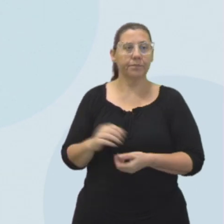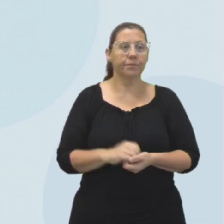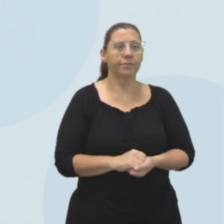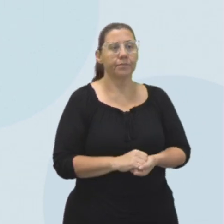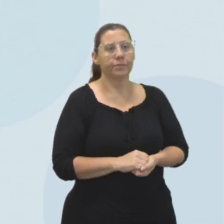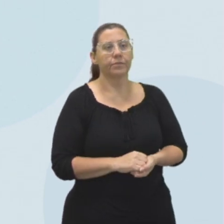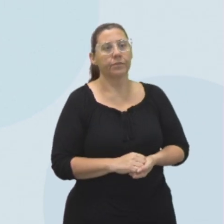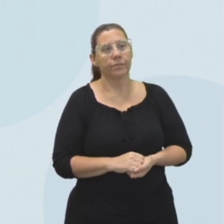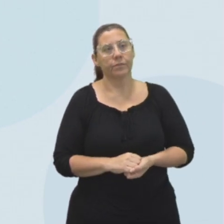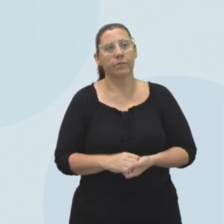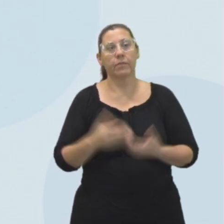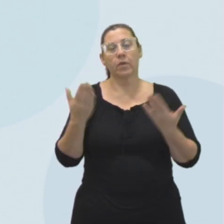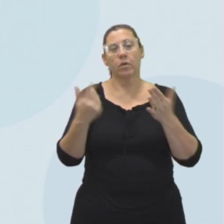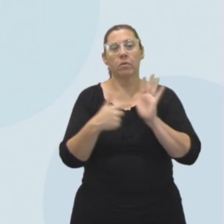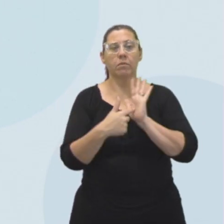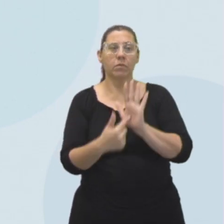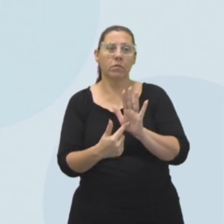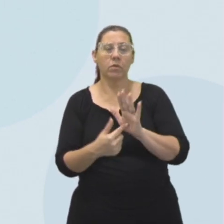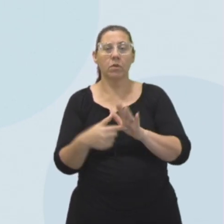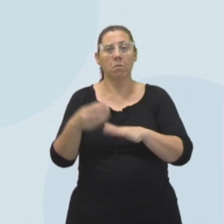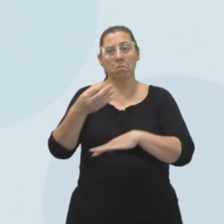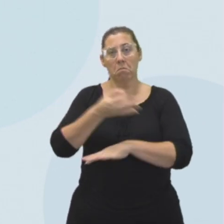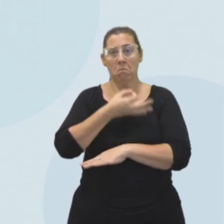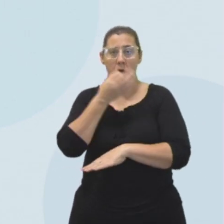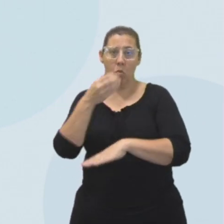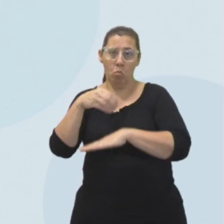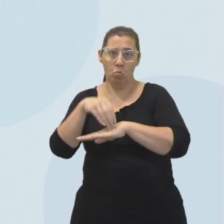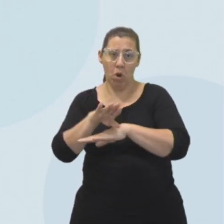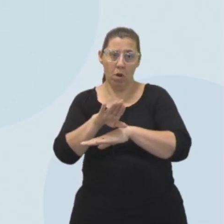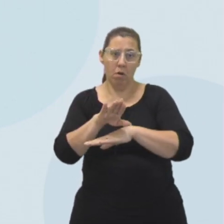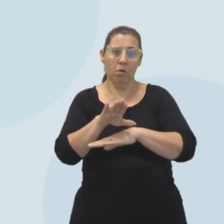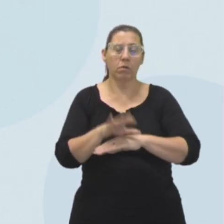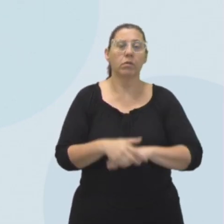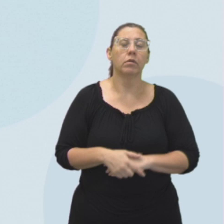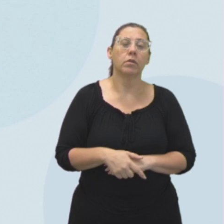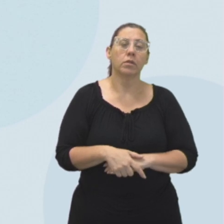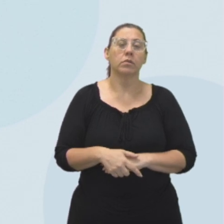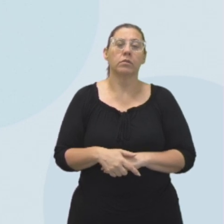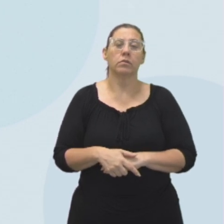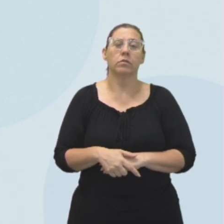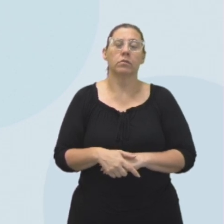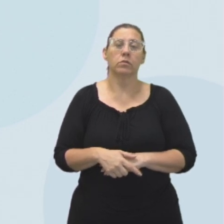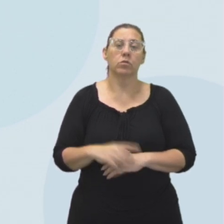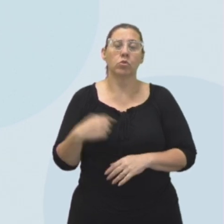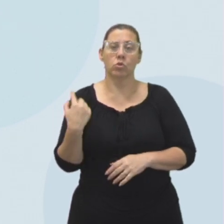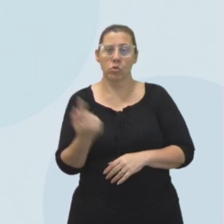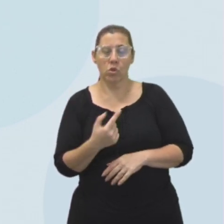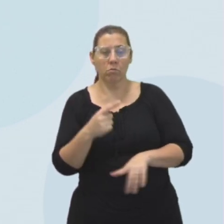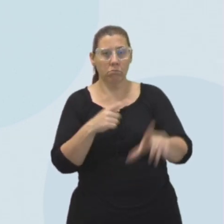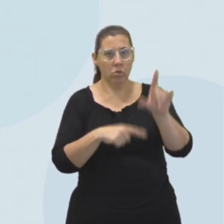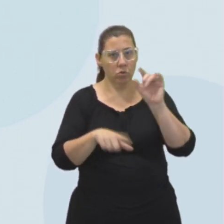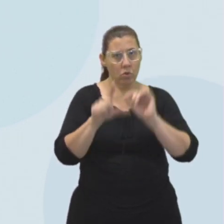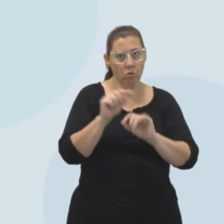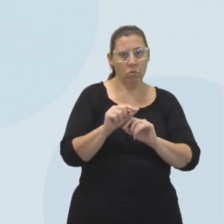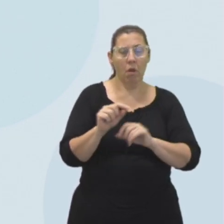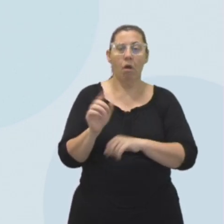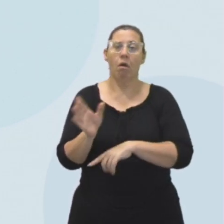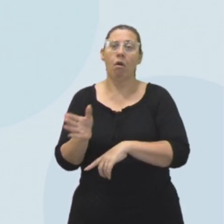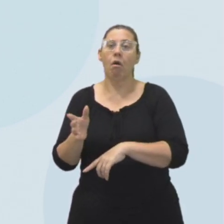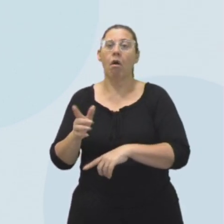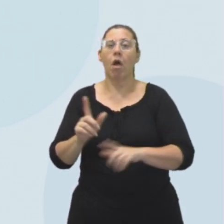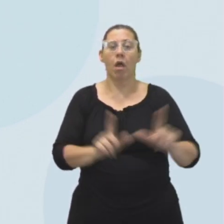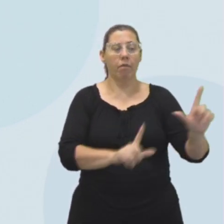Agora, nós vamos apresentar uma sugestão de roteiro. Na verdade, é um roteiro que nós elencamos aqui da TV Escola,